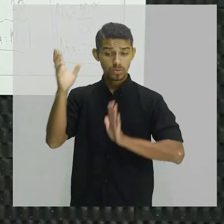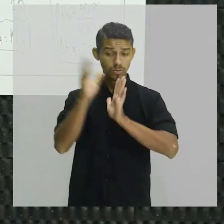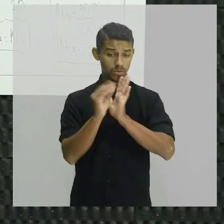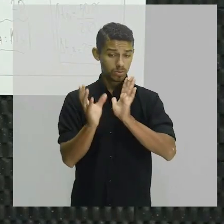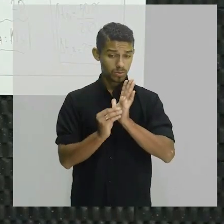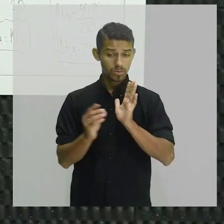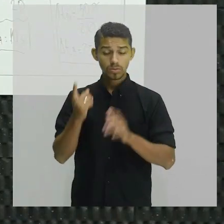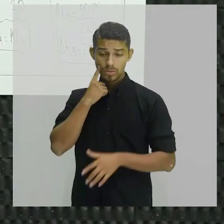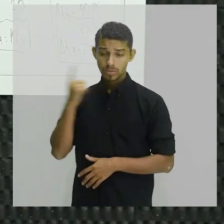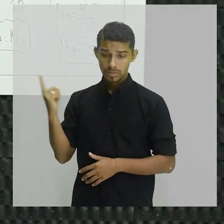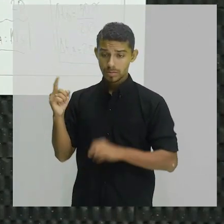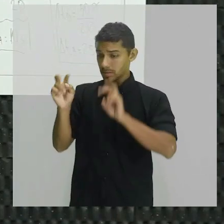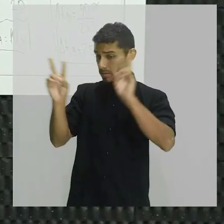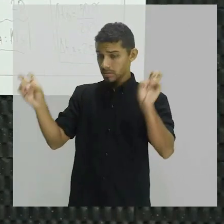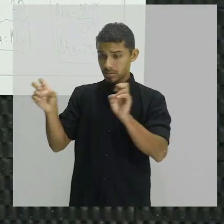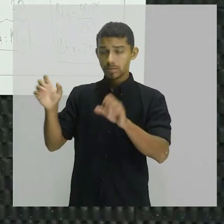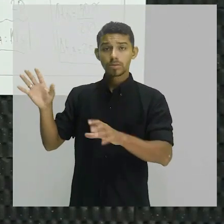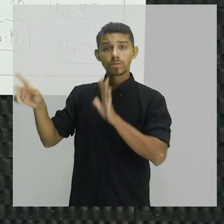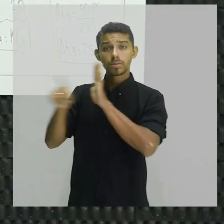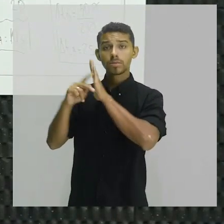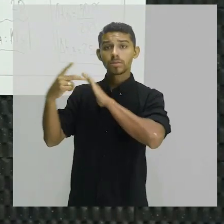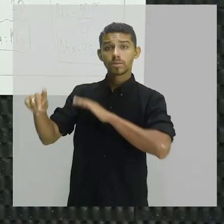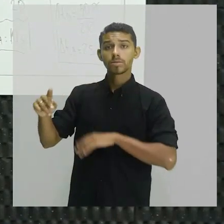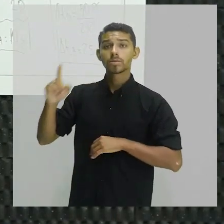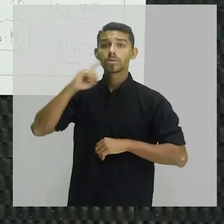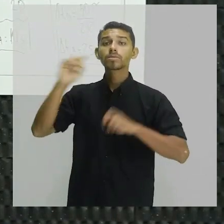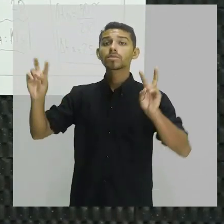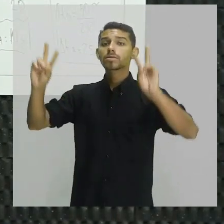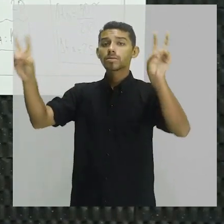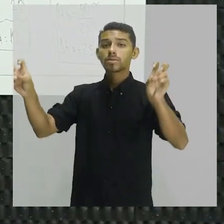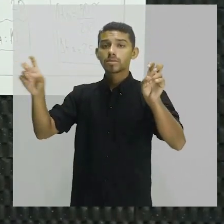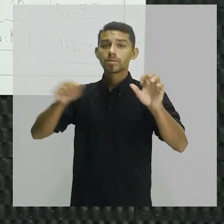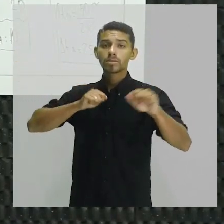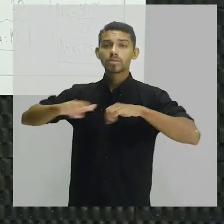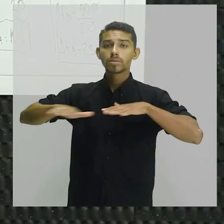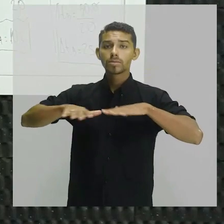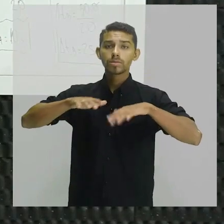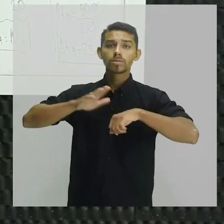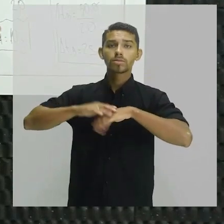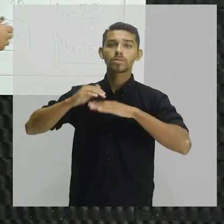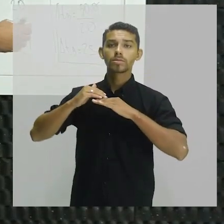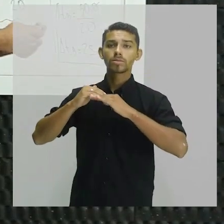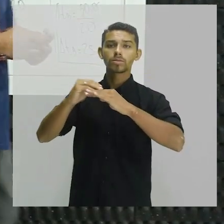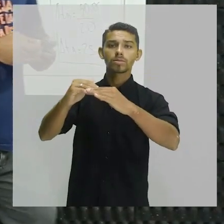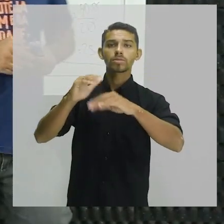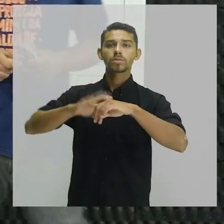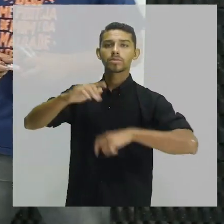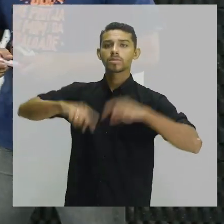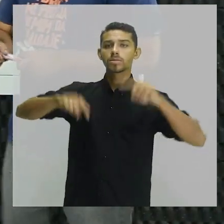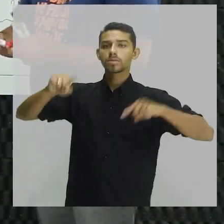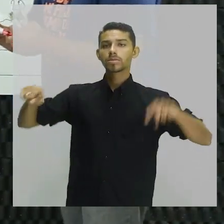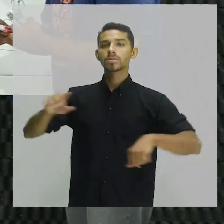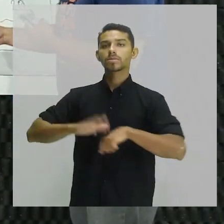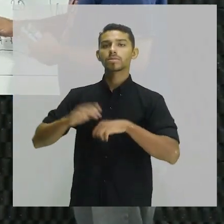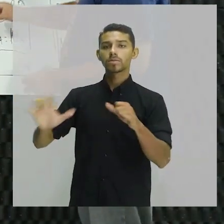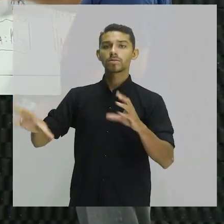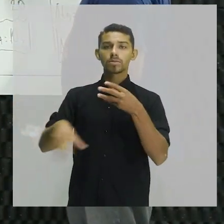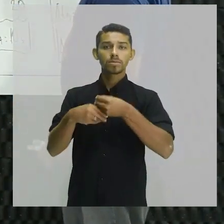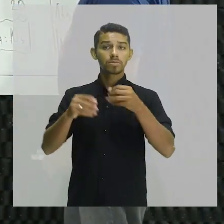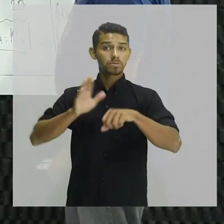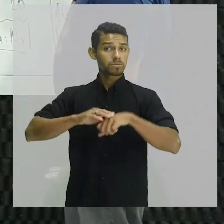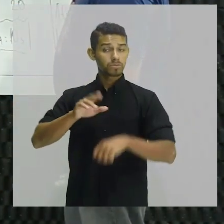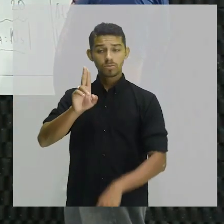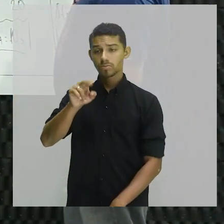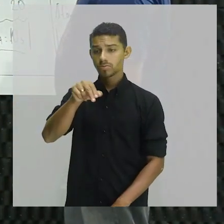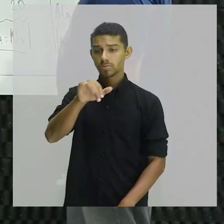aqui, né, ele faz parte lá do movimento uniformemente variado. E nós também tratamos de um movimento uniforme,